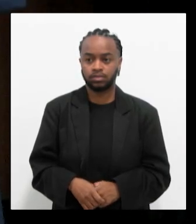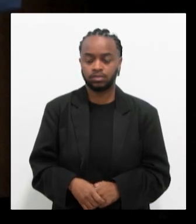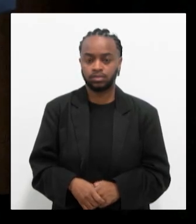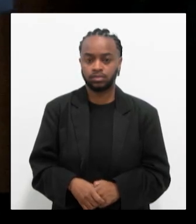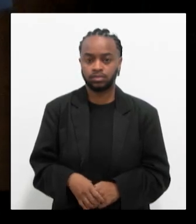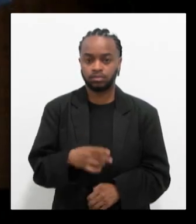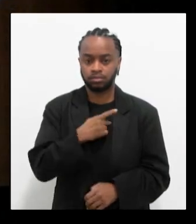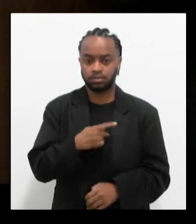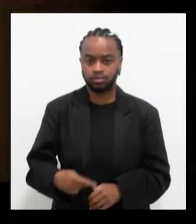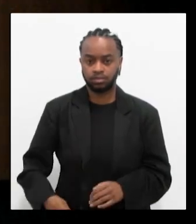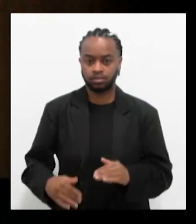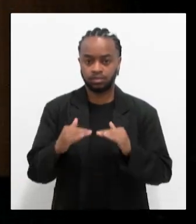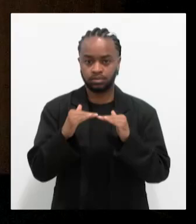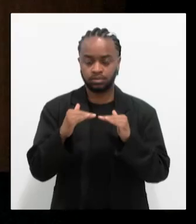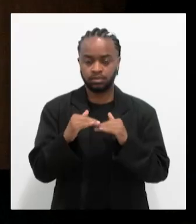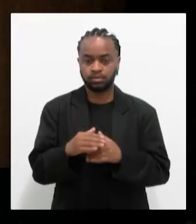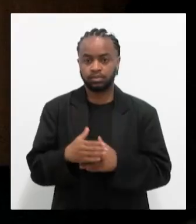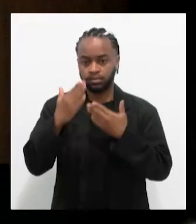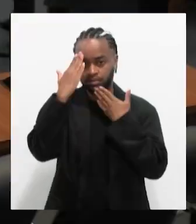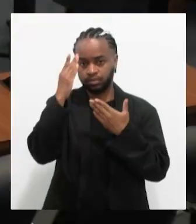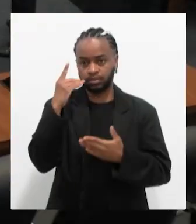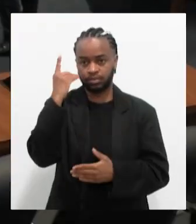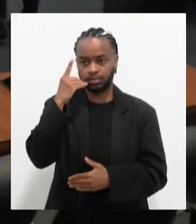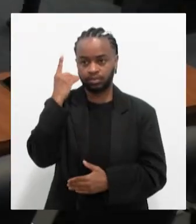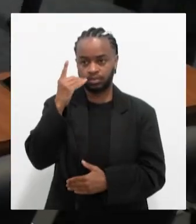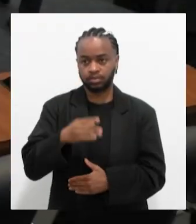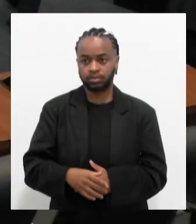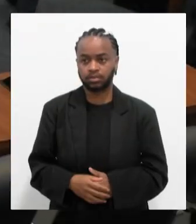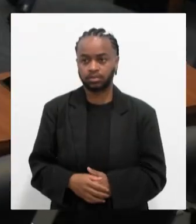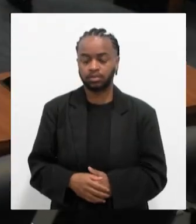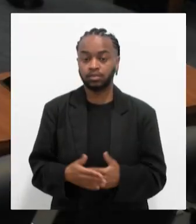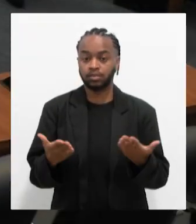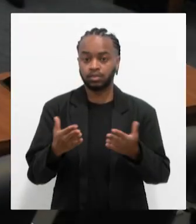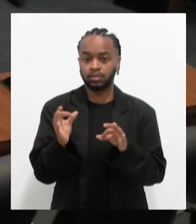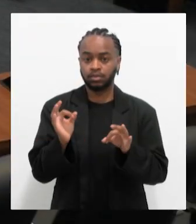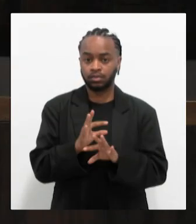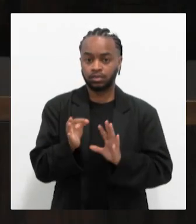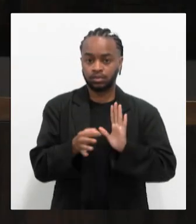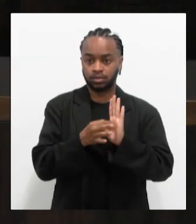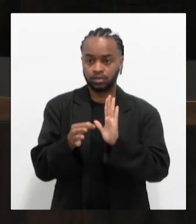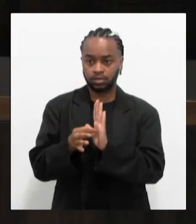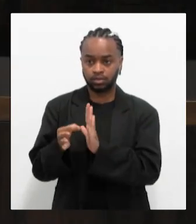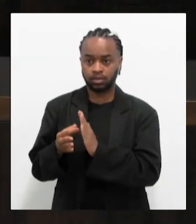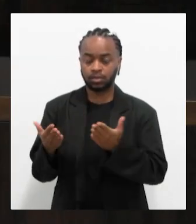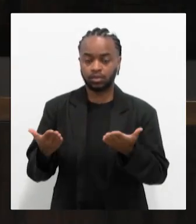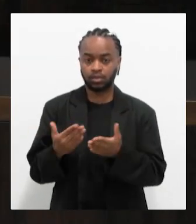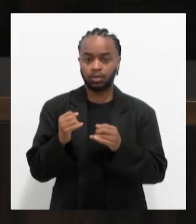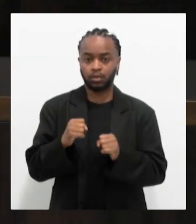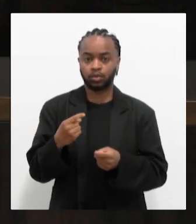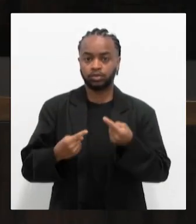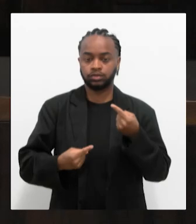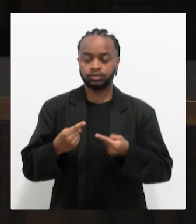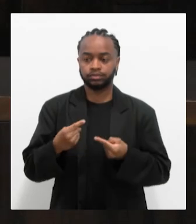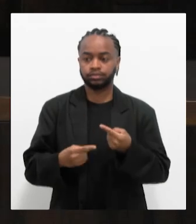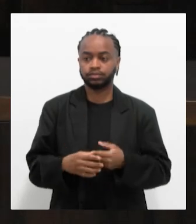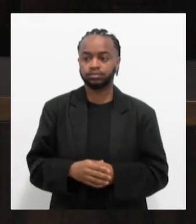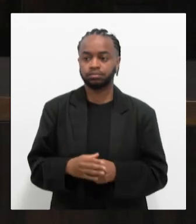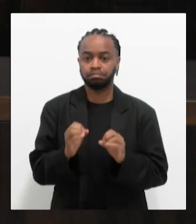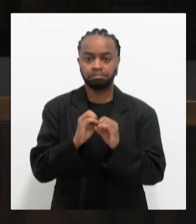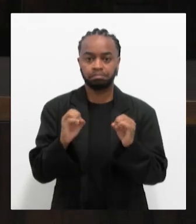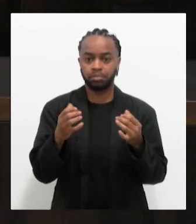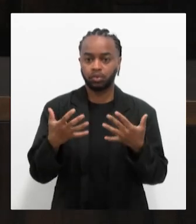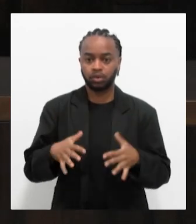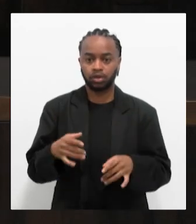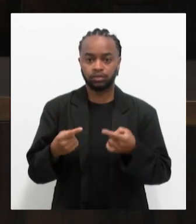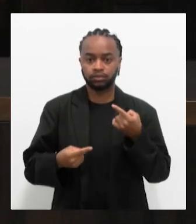Presidente, favorável. Obrigado, deputado. Com o parecer emitido em discussão. Não havendo